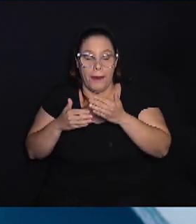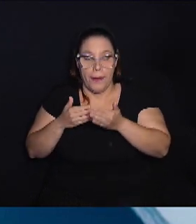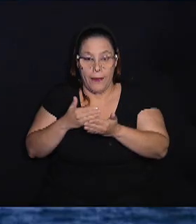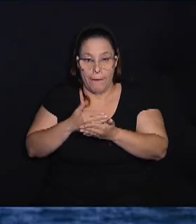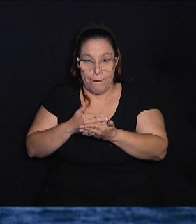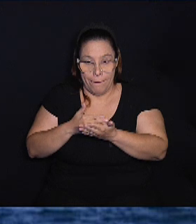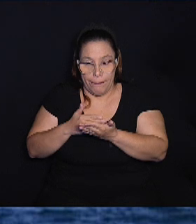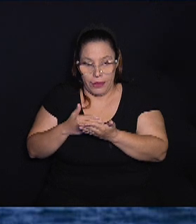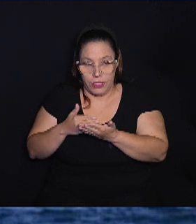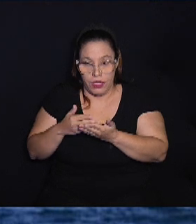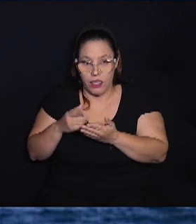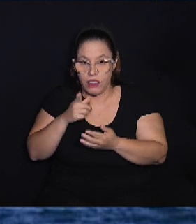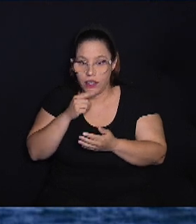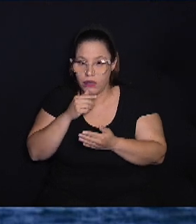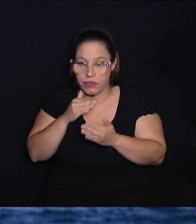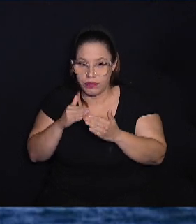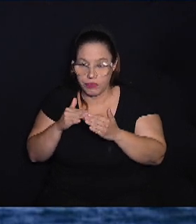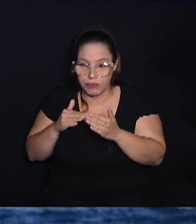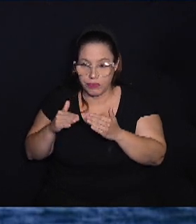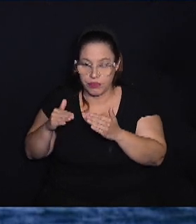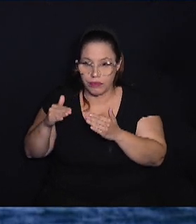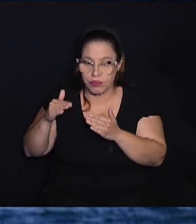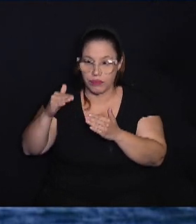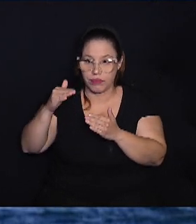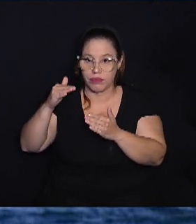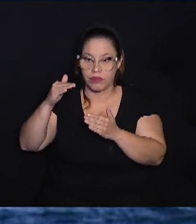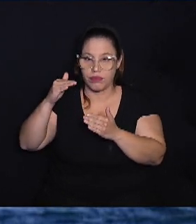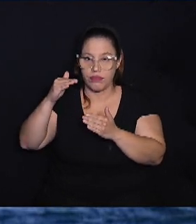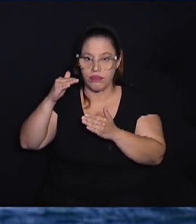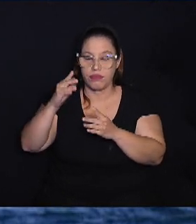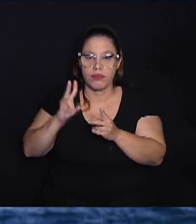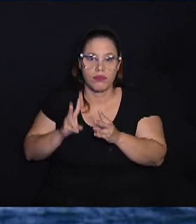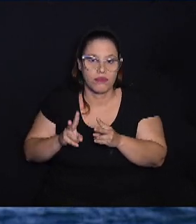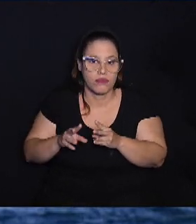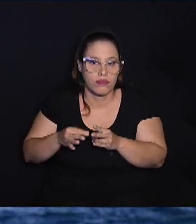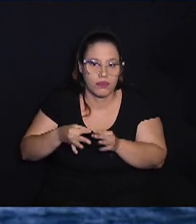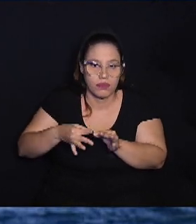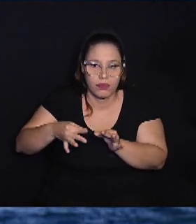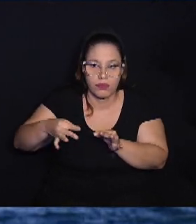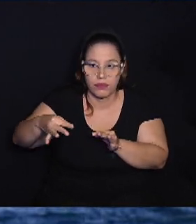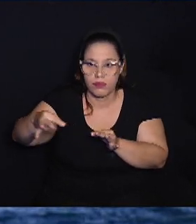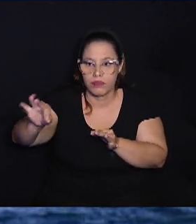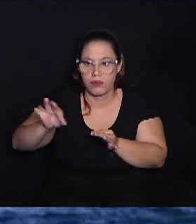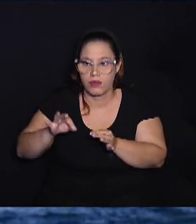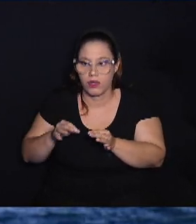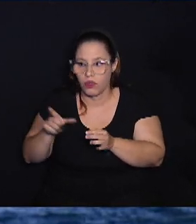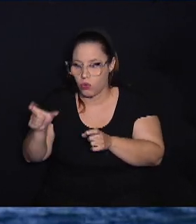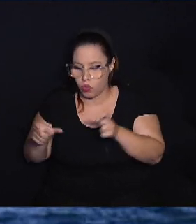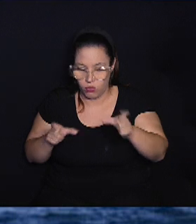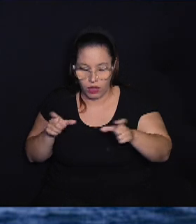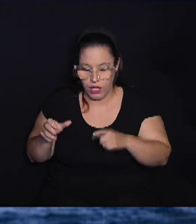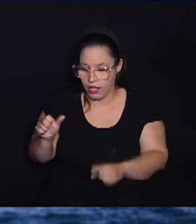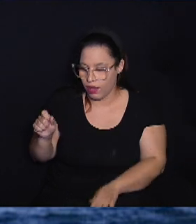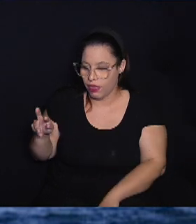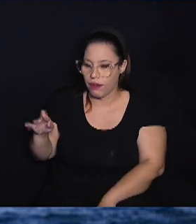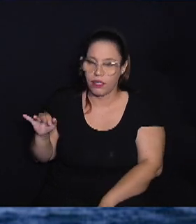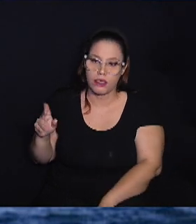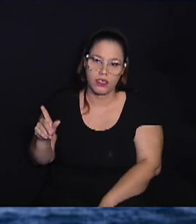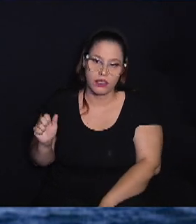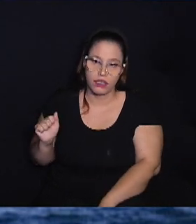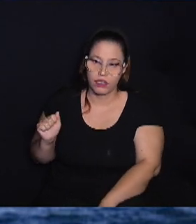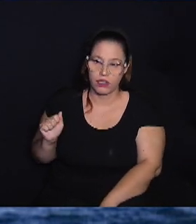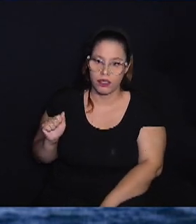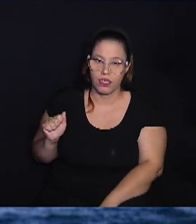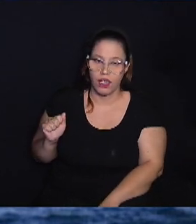derretimento pode aumentar de 100 metros a dezenas de quilômetros. Algumas áreas da Antártida são mais vulneráveis a